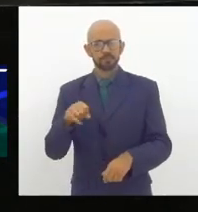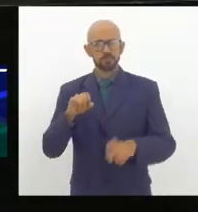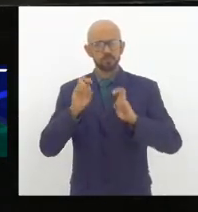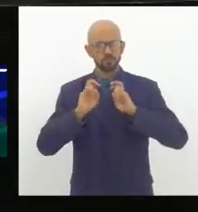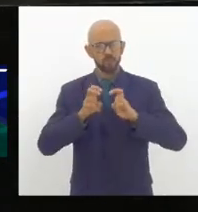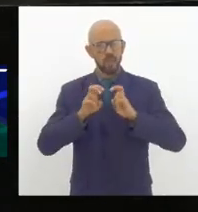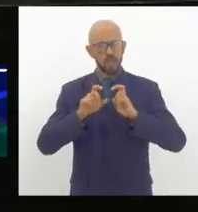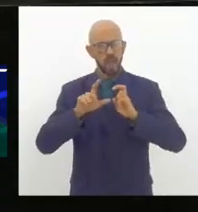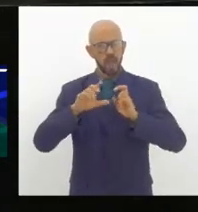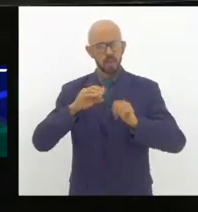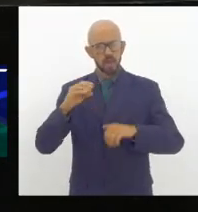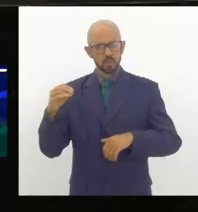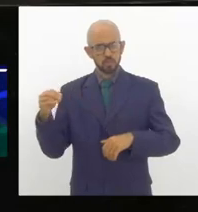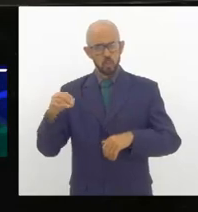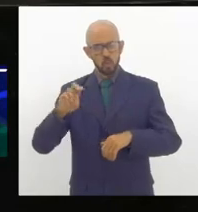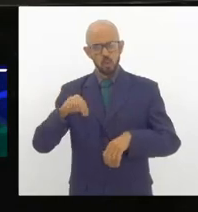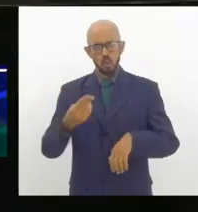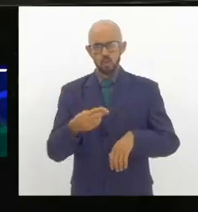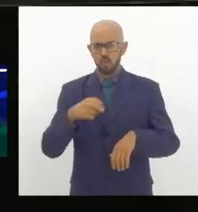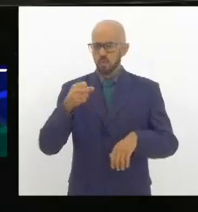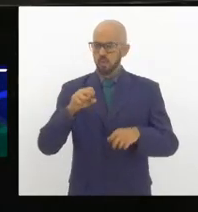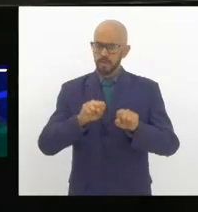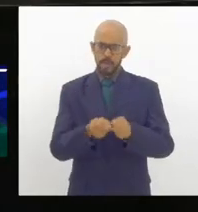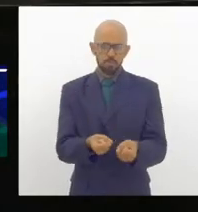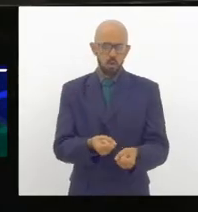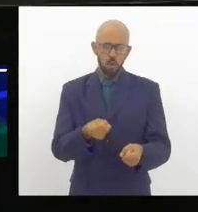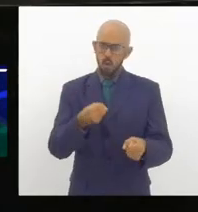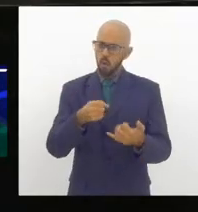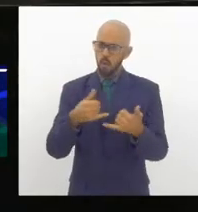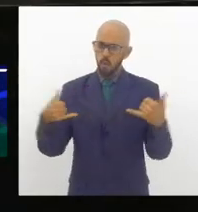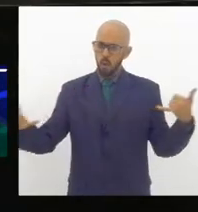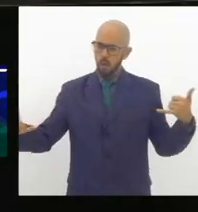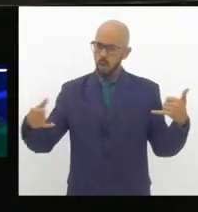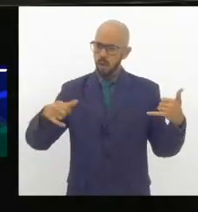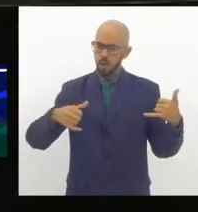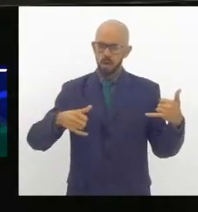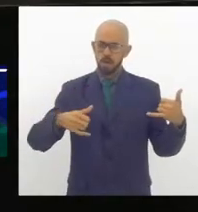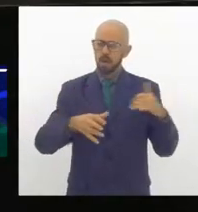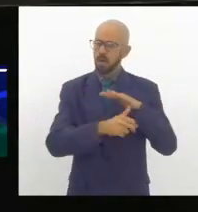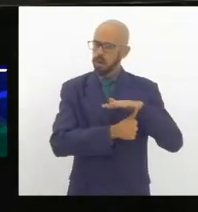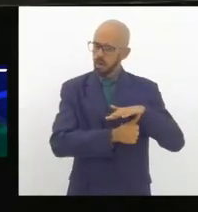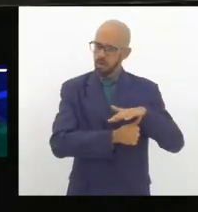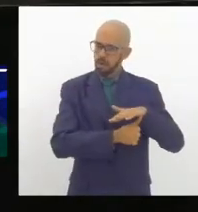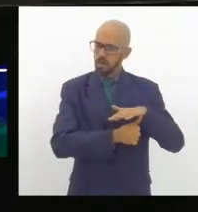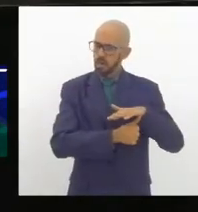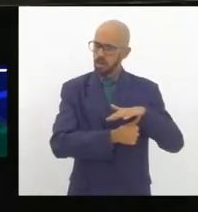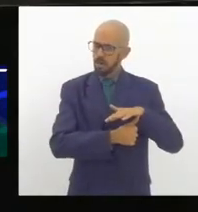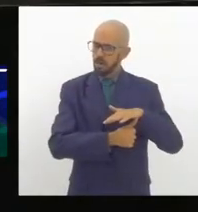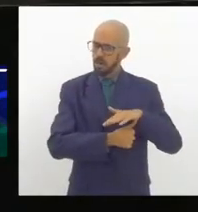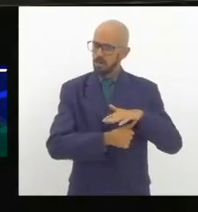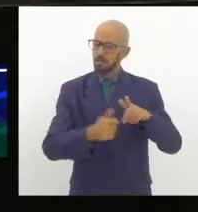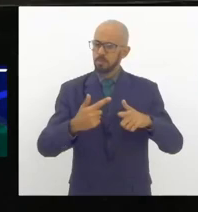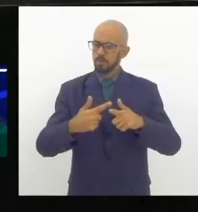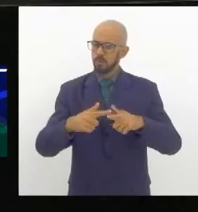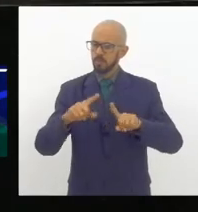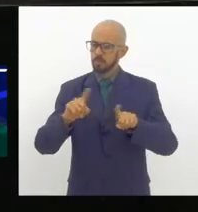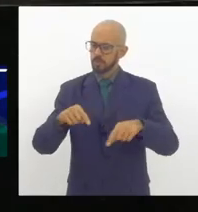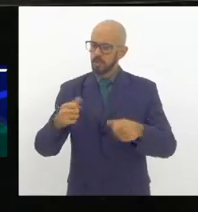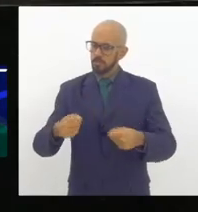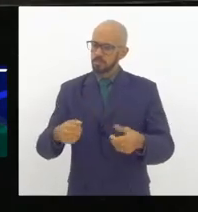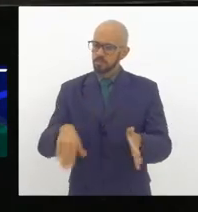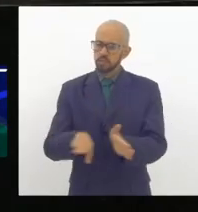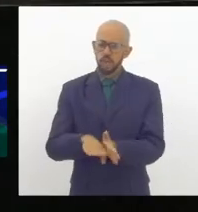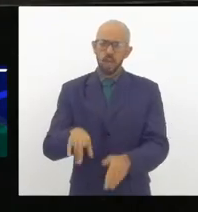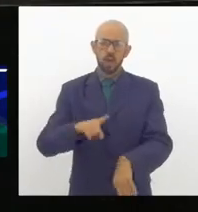o trem atrasou se otan quebrou-se teve furto de cabo o trabalhador ele tem que chegar local de trabalho porque esse Olá